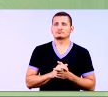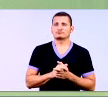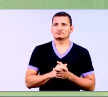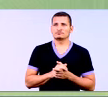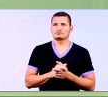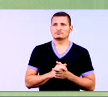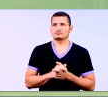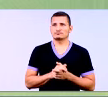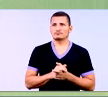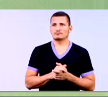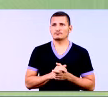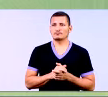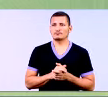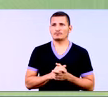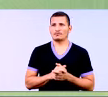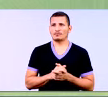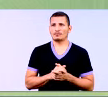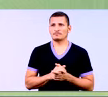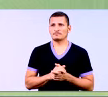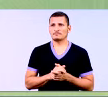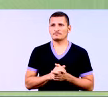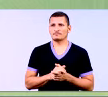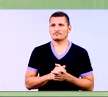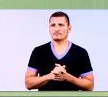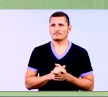Esse aqui que a gente tem é